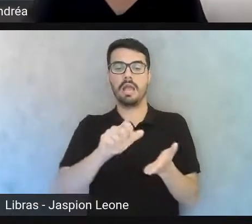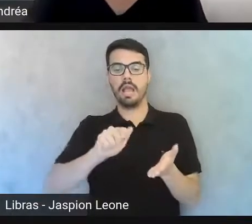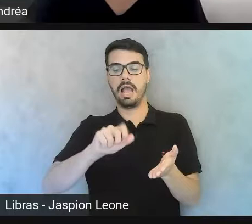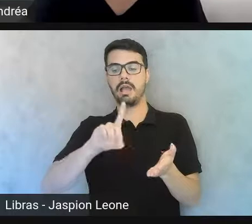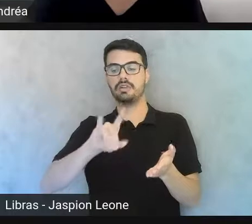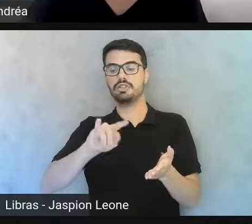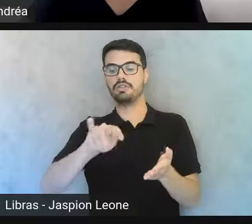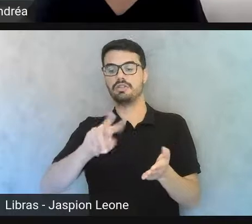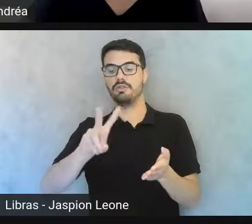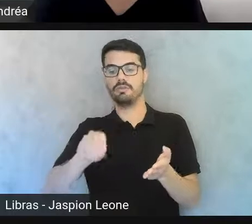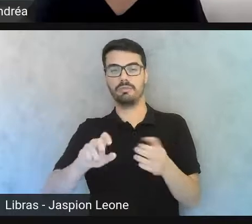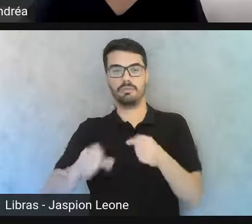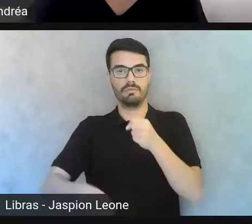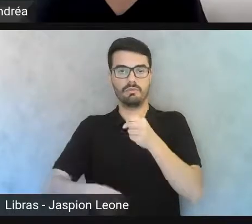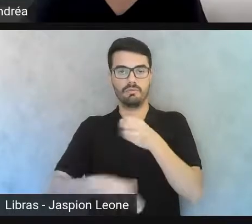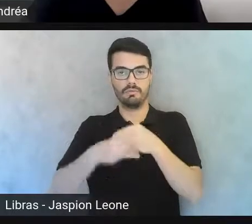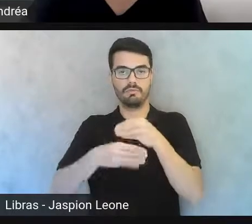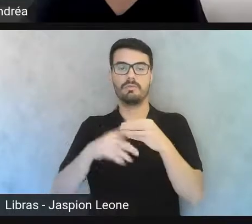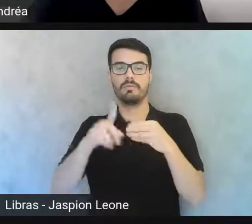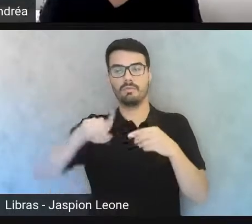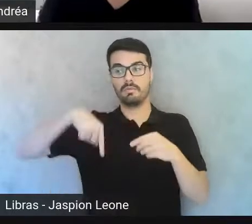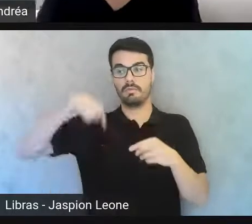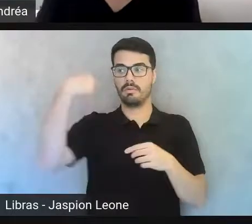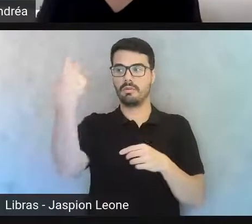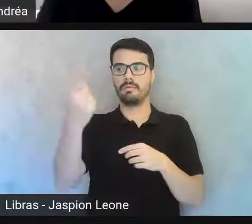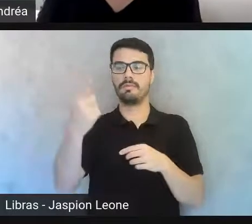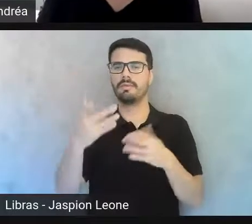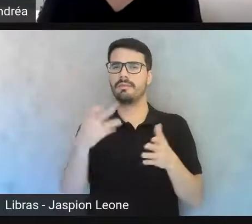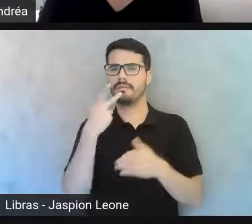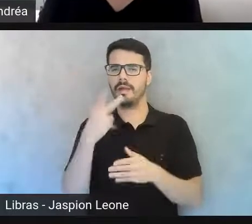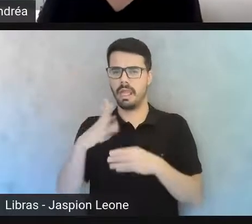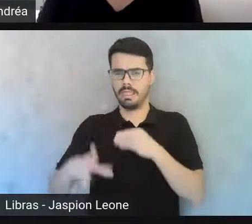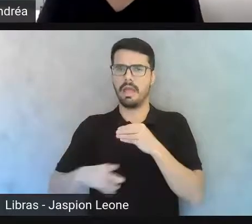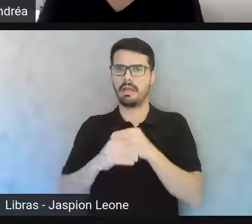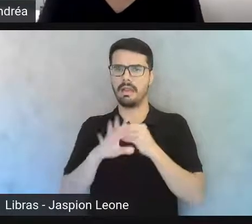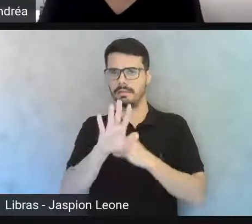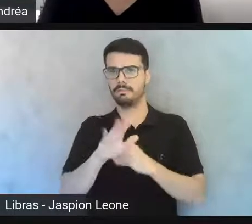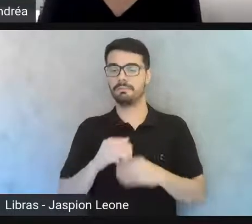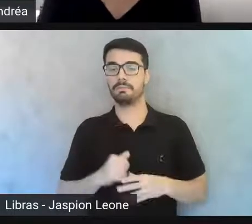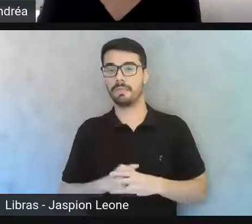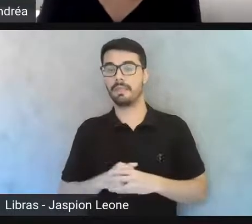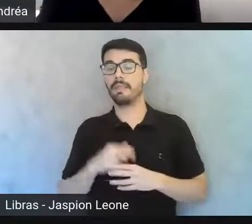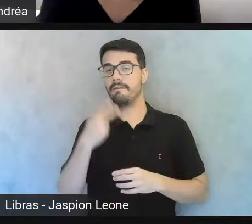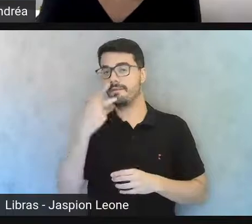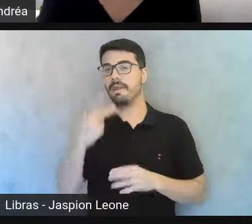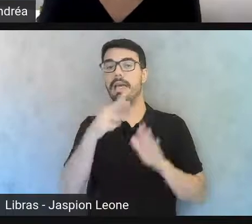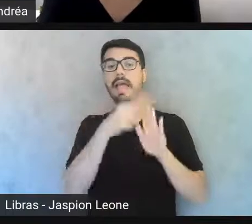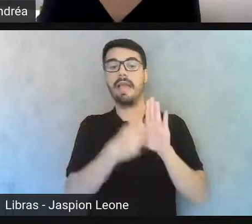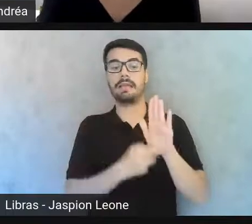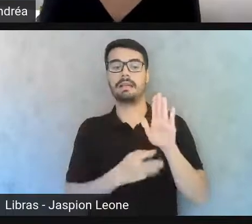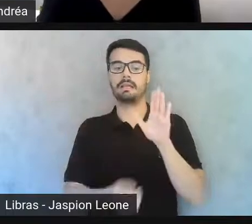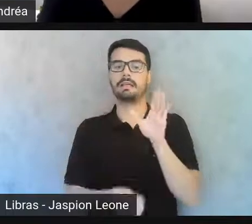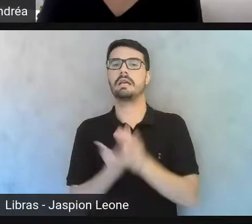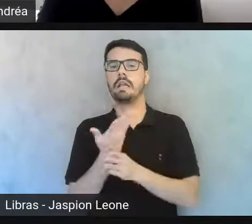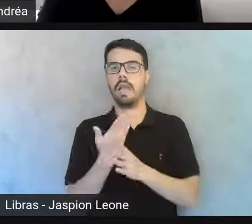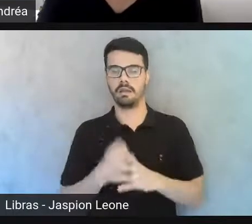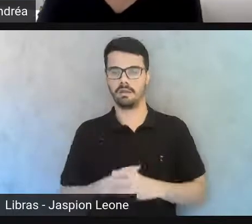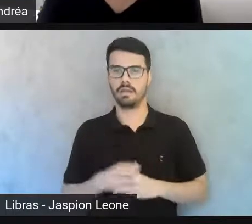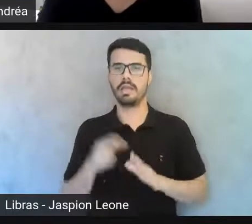depois, né? Aí falando, eu quero só fazer um acréscimo sobre a fala de fazer uma regulamentação